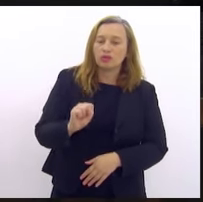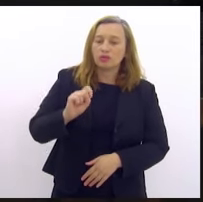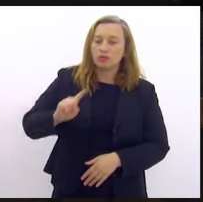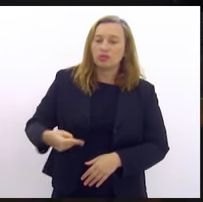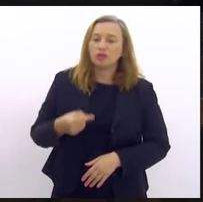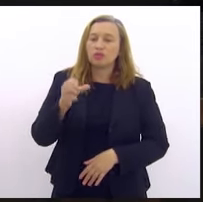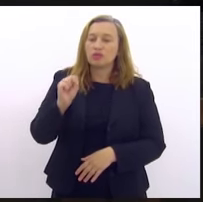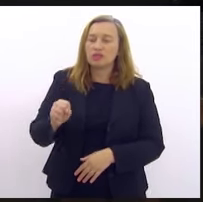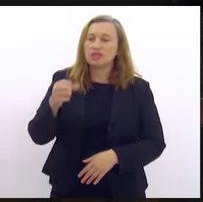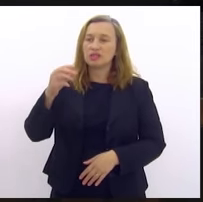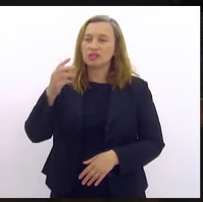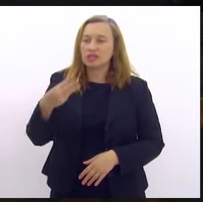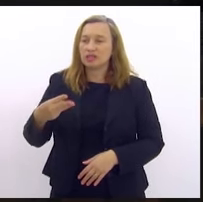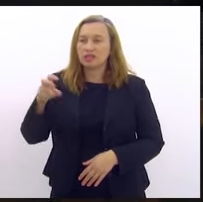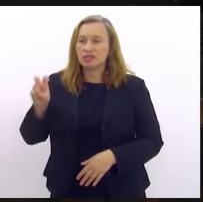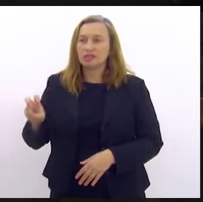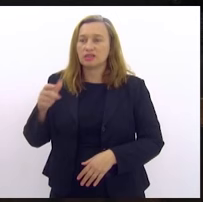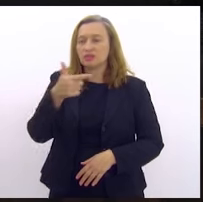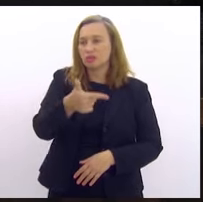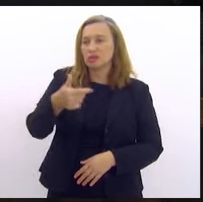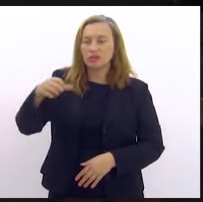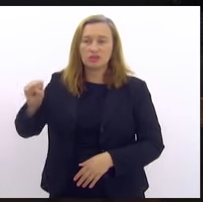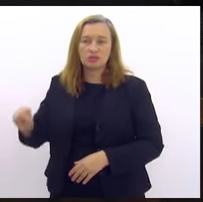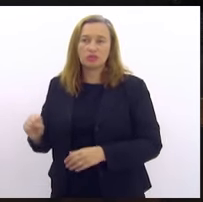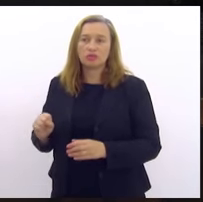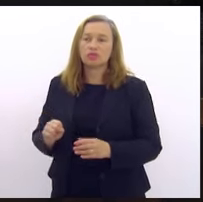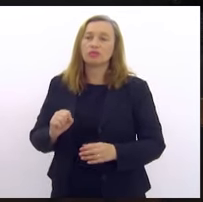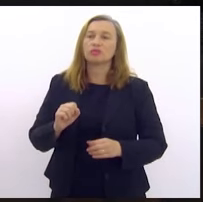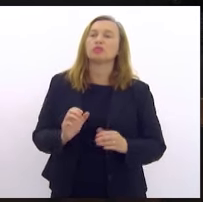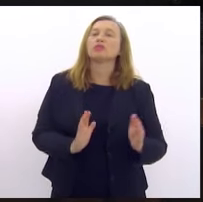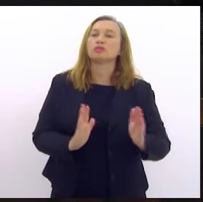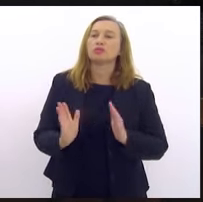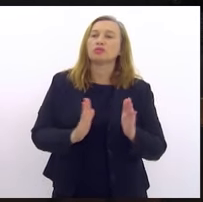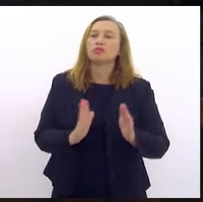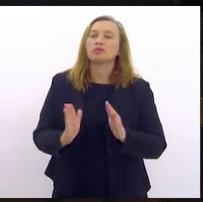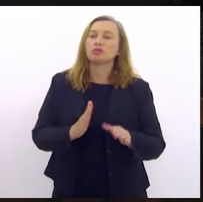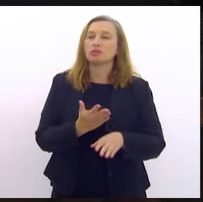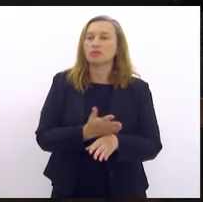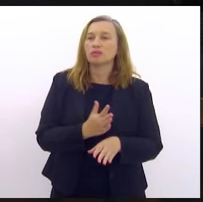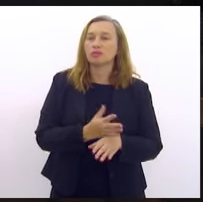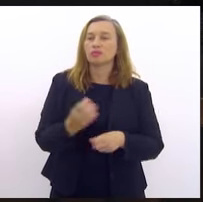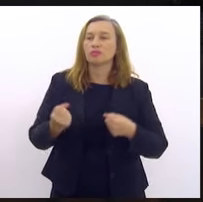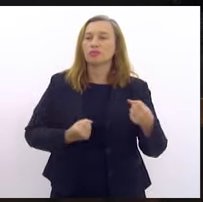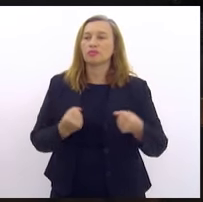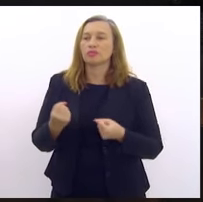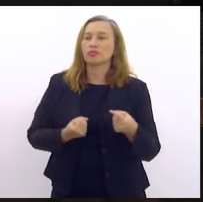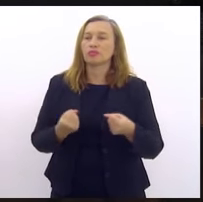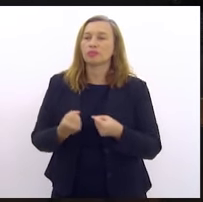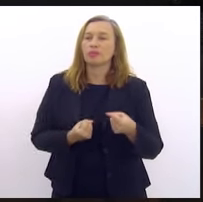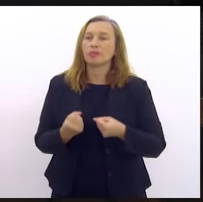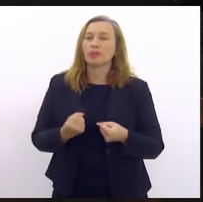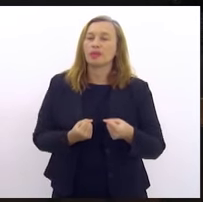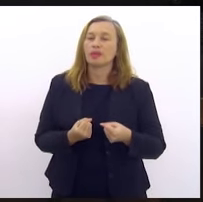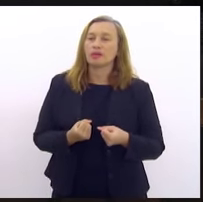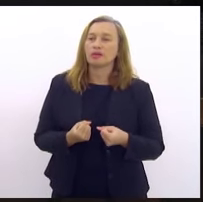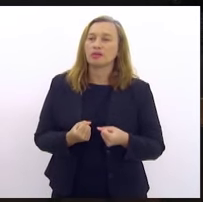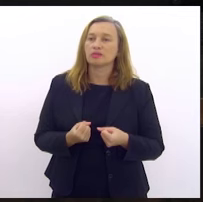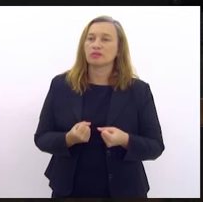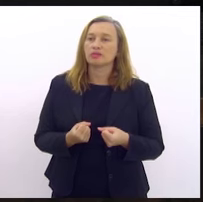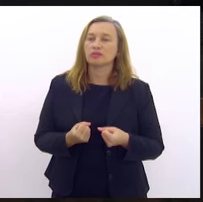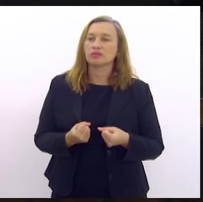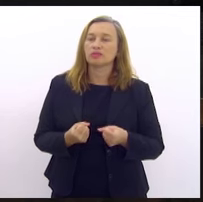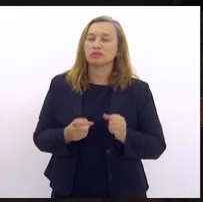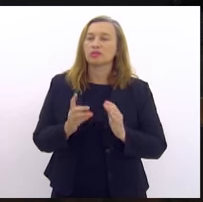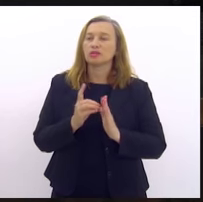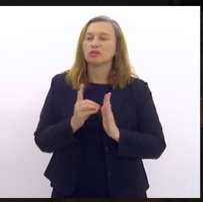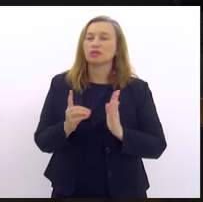de 18, que estabelece prazo para a realização de prova prática de direção veicular realizado pelo Departamento de